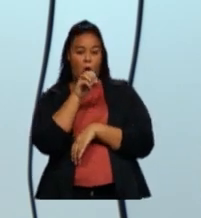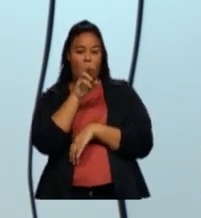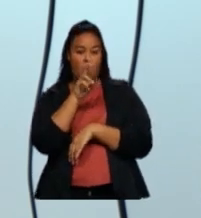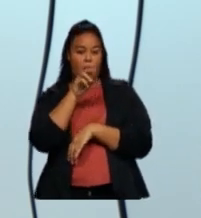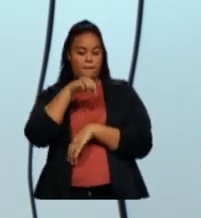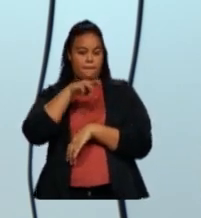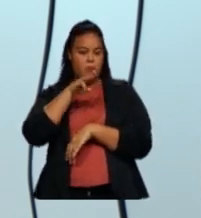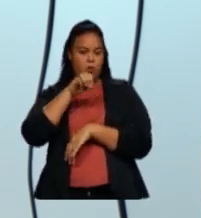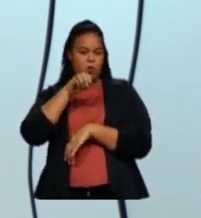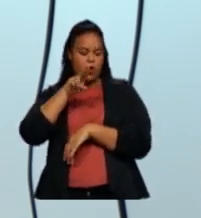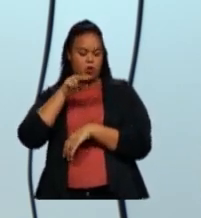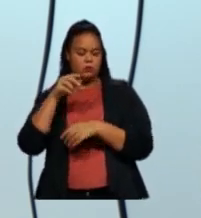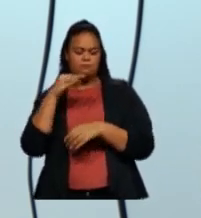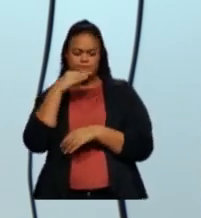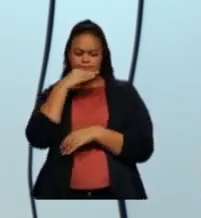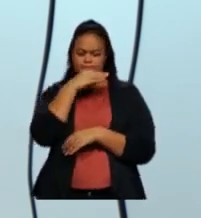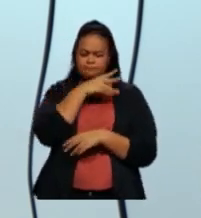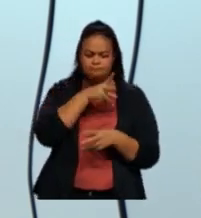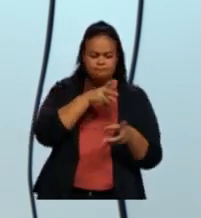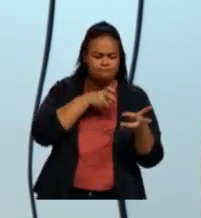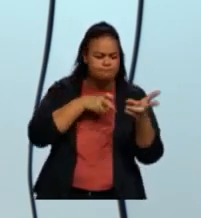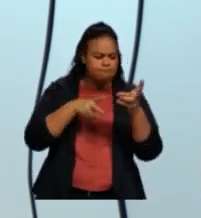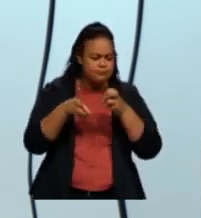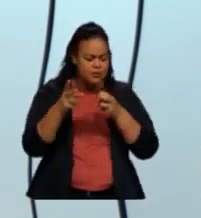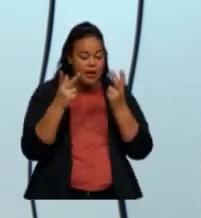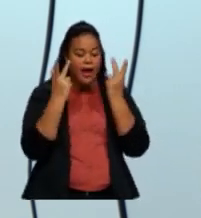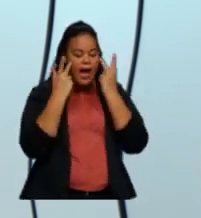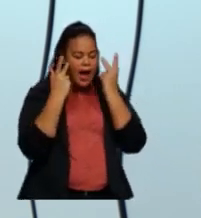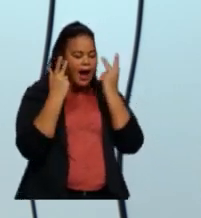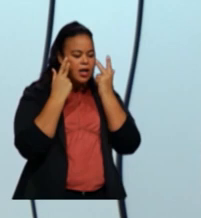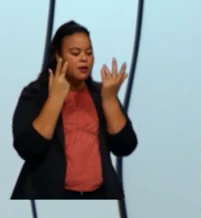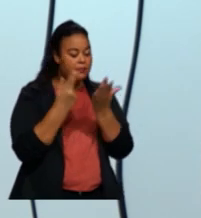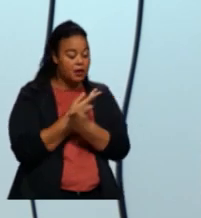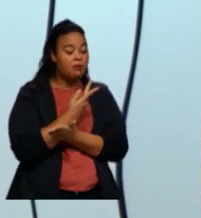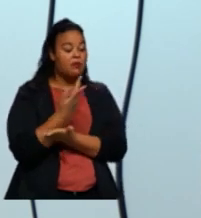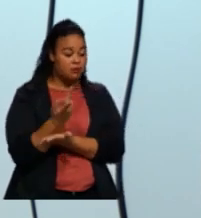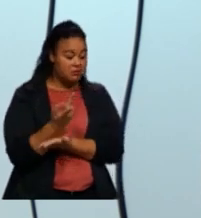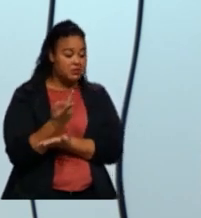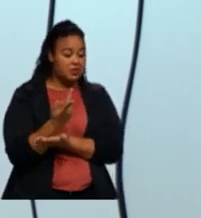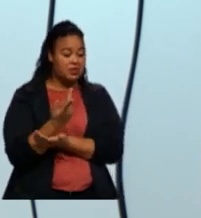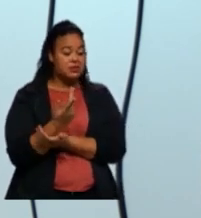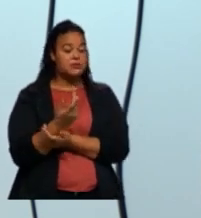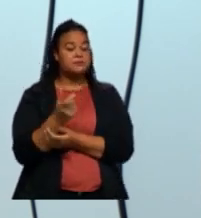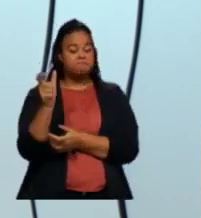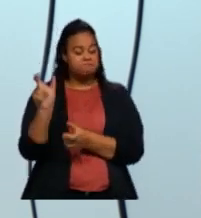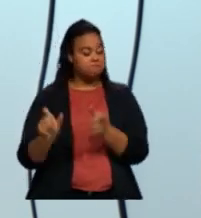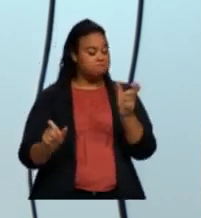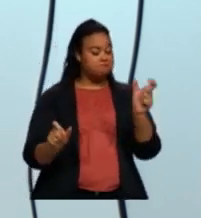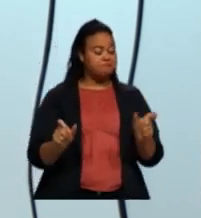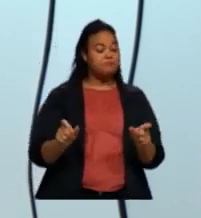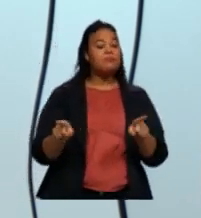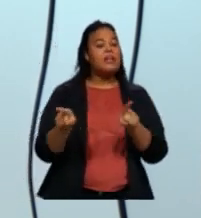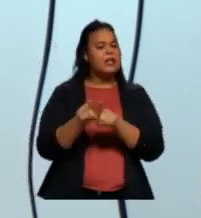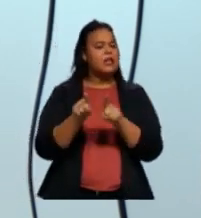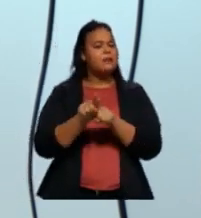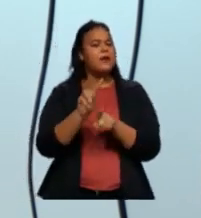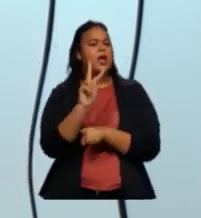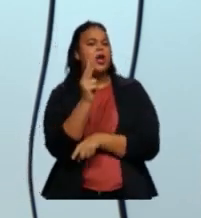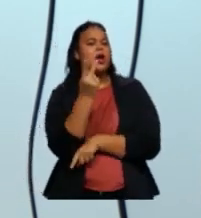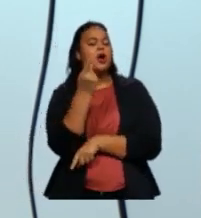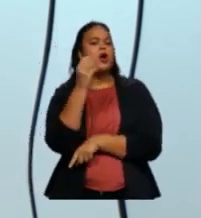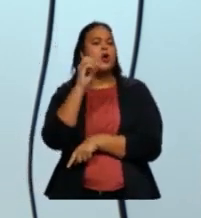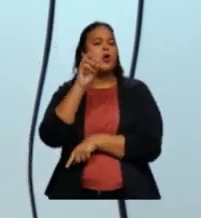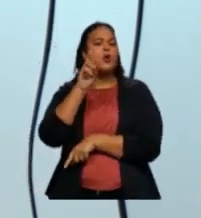essas modificações no seu corpo, que é normal. Esses hormônios, eles também são responsáveis, no caso